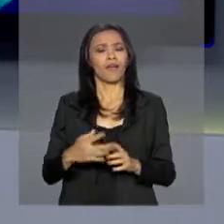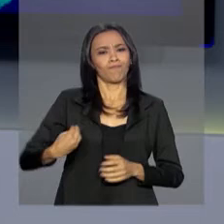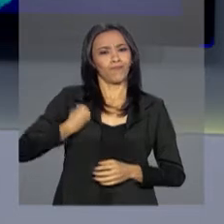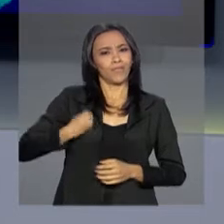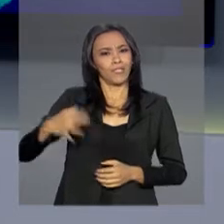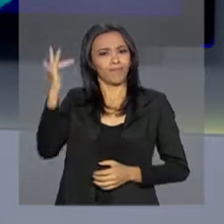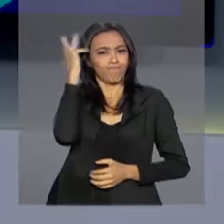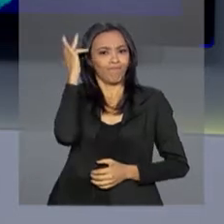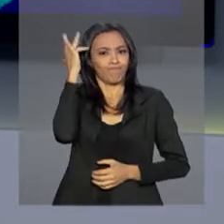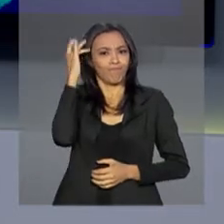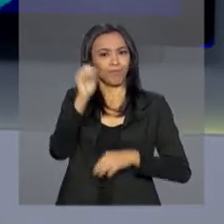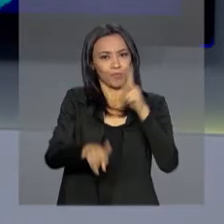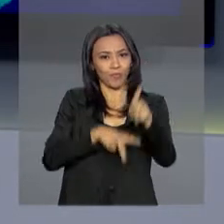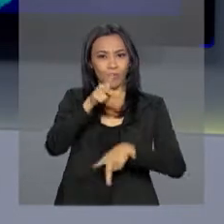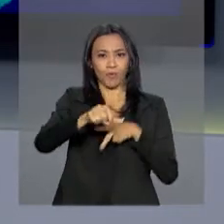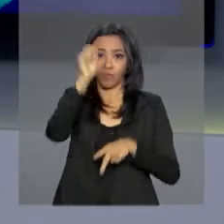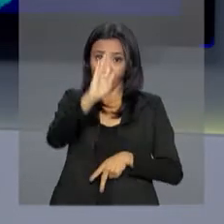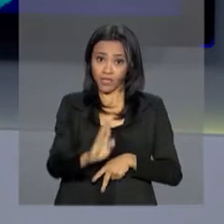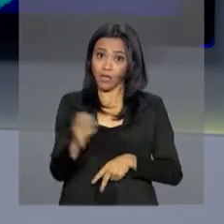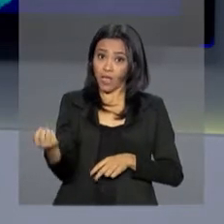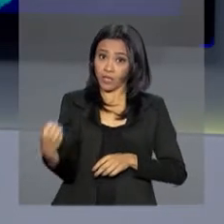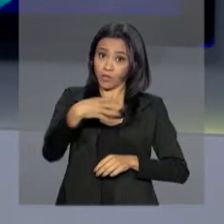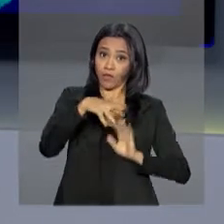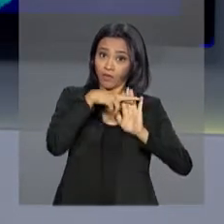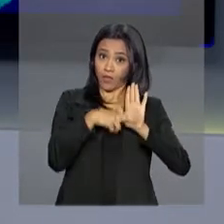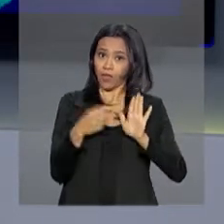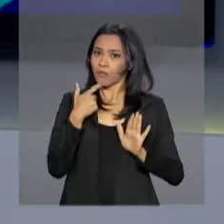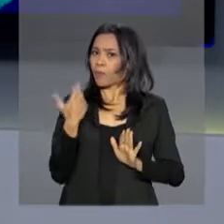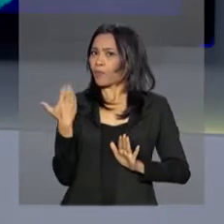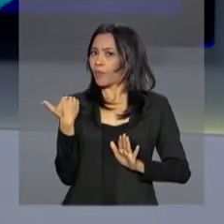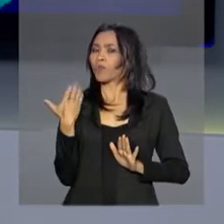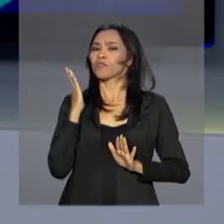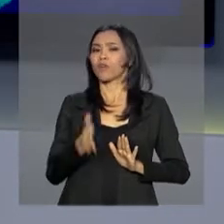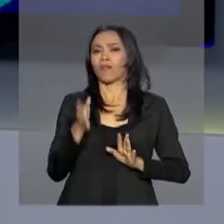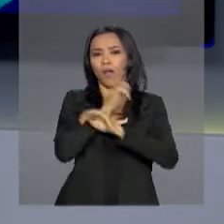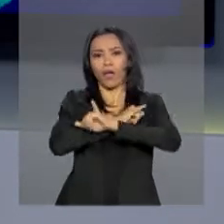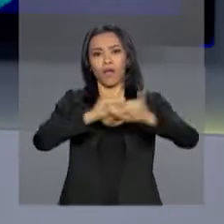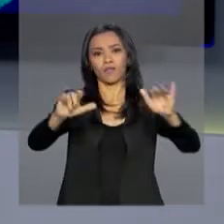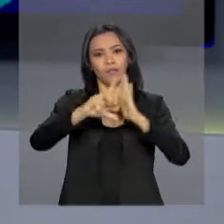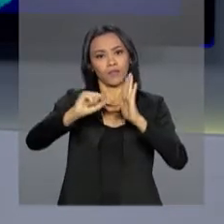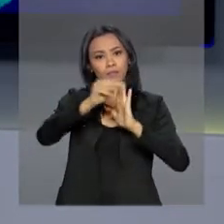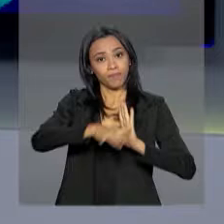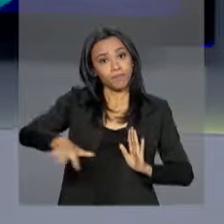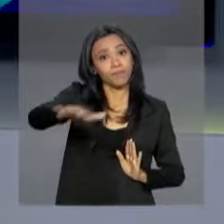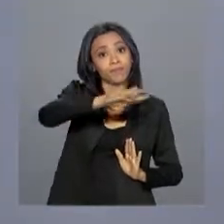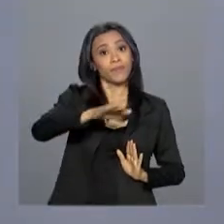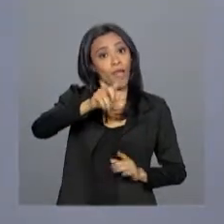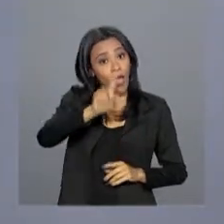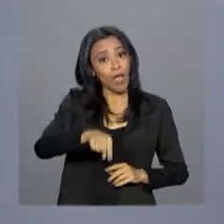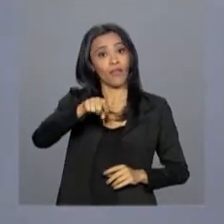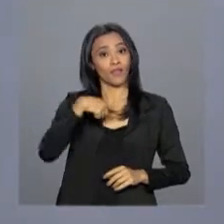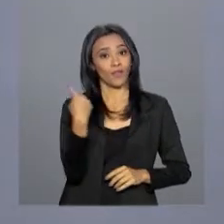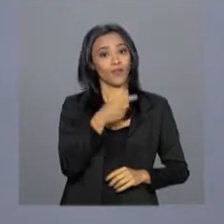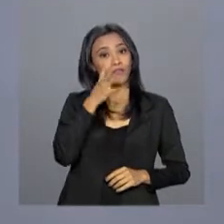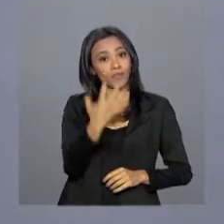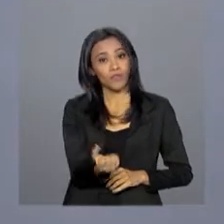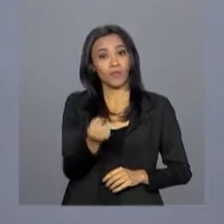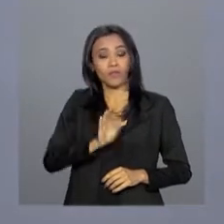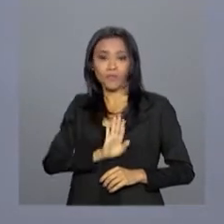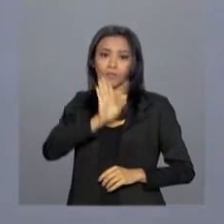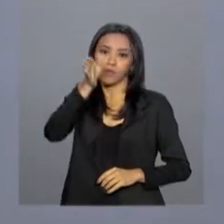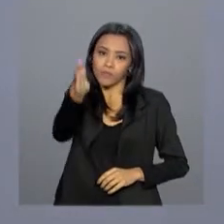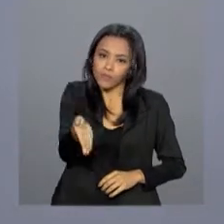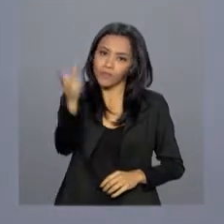aos brasileiros a nova medida foi anunciada agora pouco no palácio do planalto e é pra lá que vamos ao vivo com